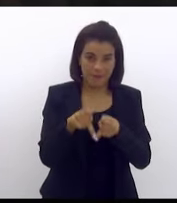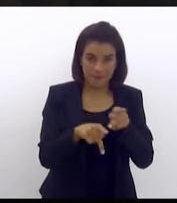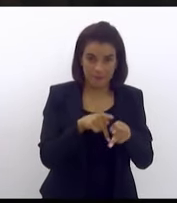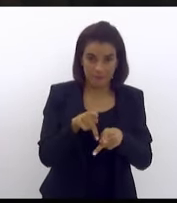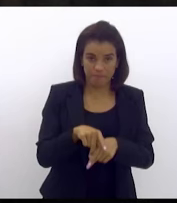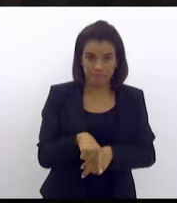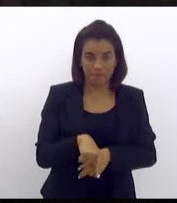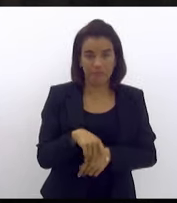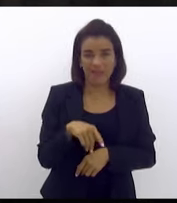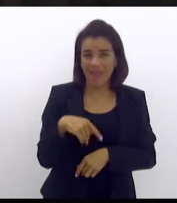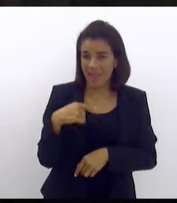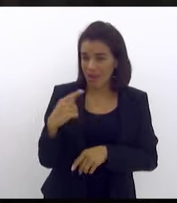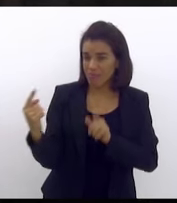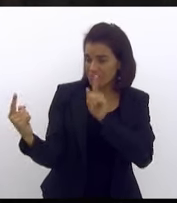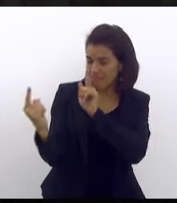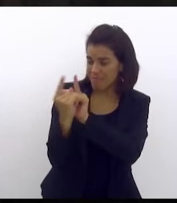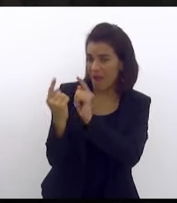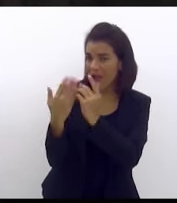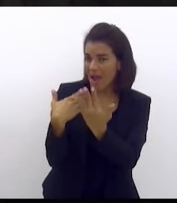pessoa que eu converso,